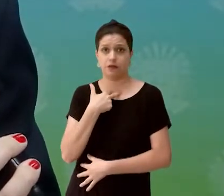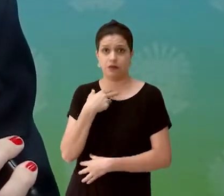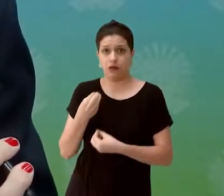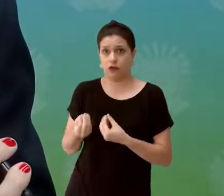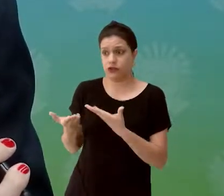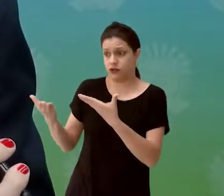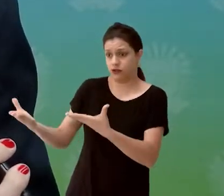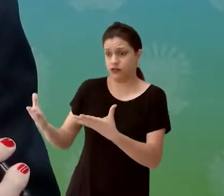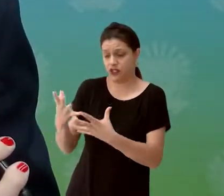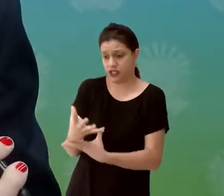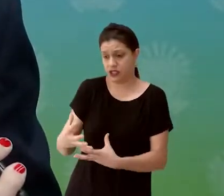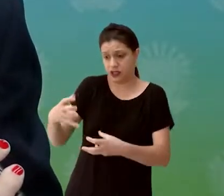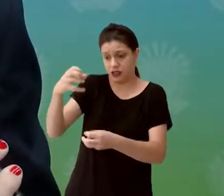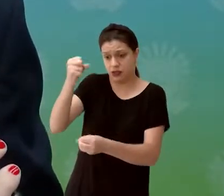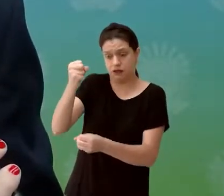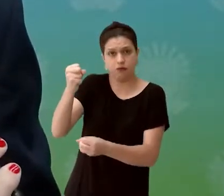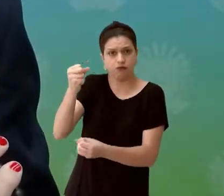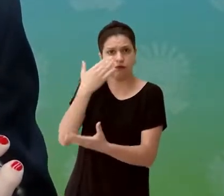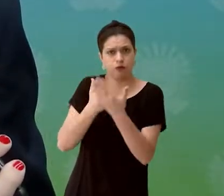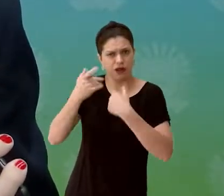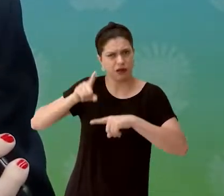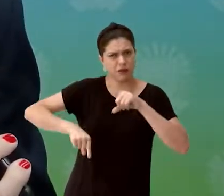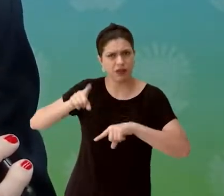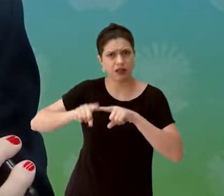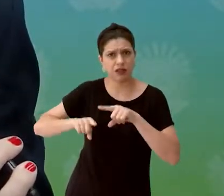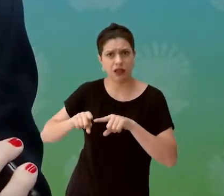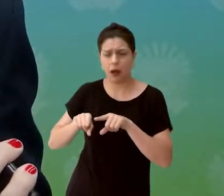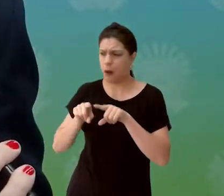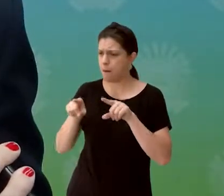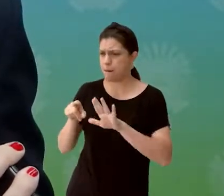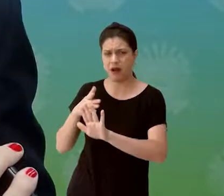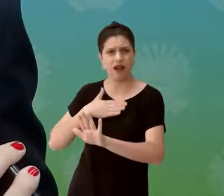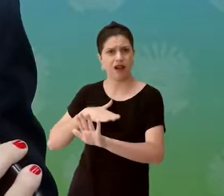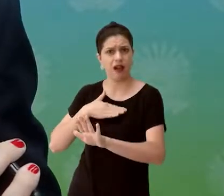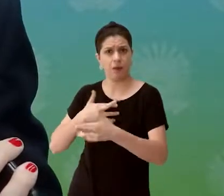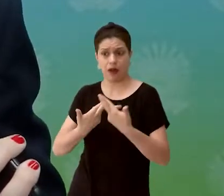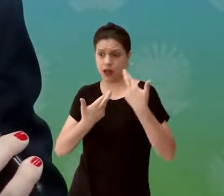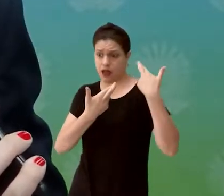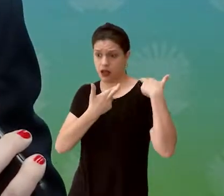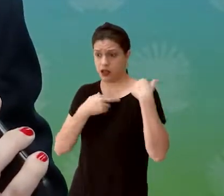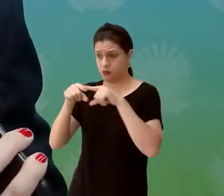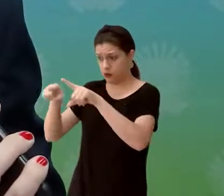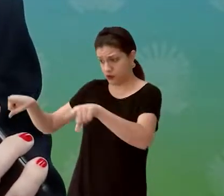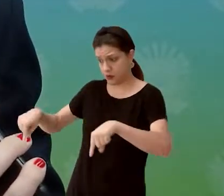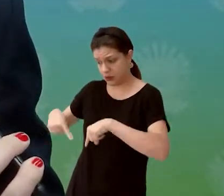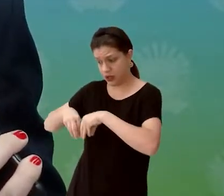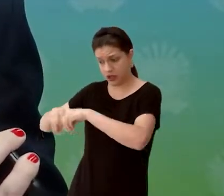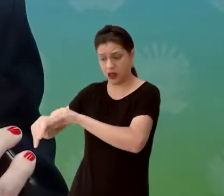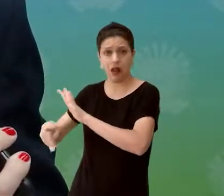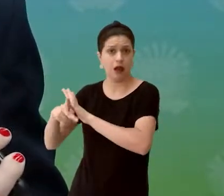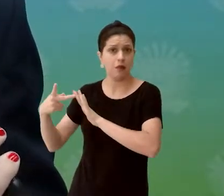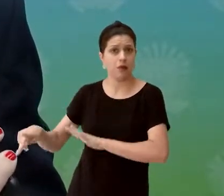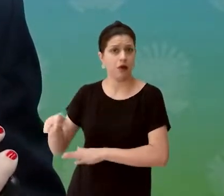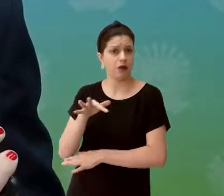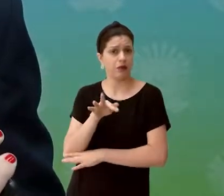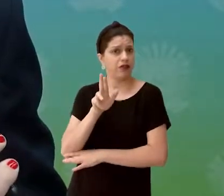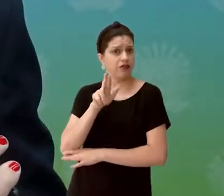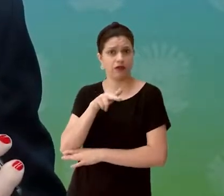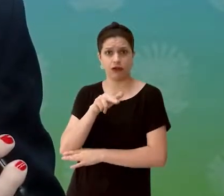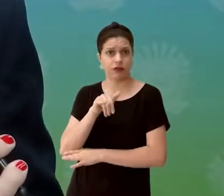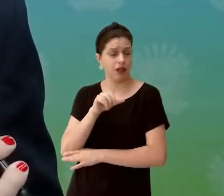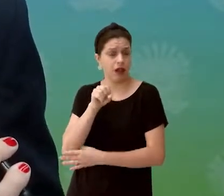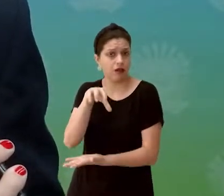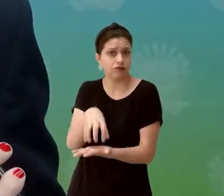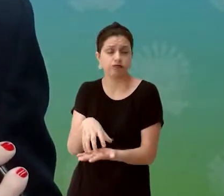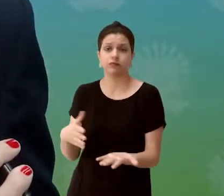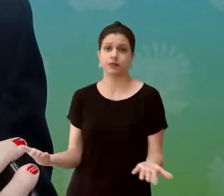a responsabilidade para demarcar essas terras é da própria FUNAI e ela não está mais